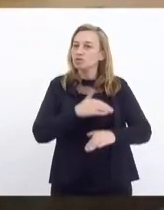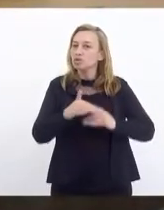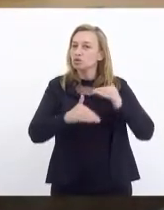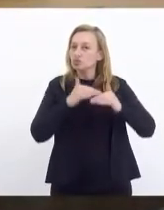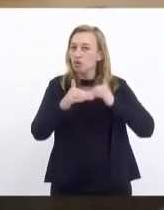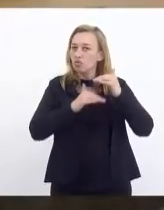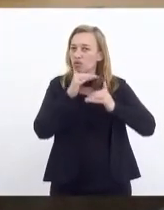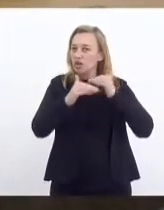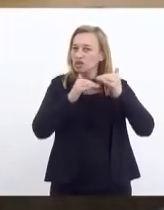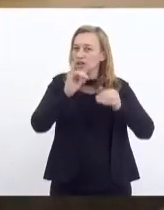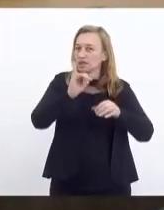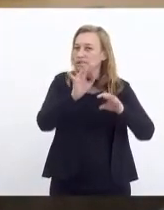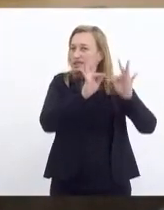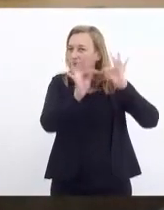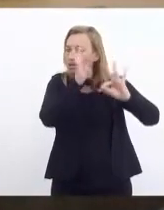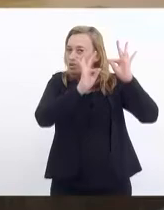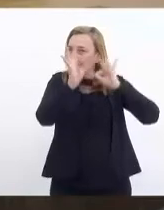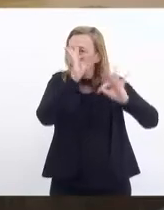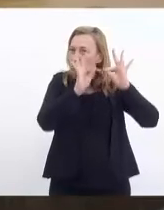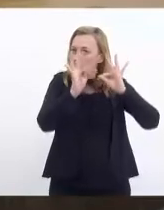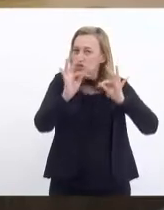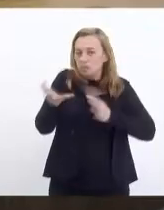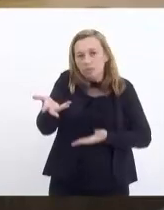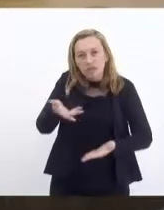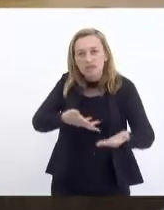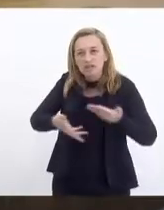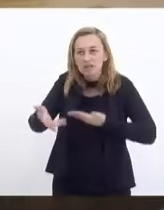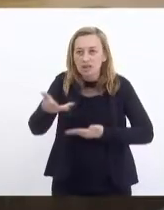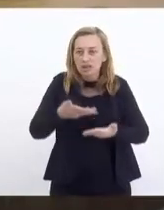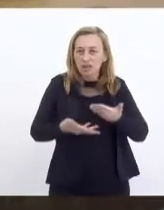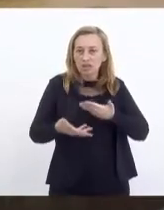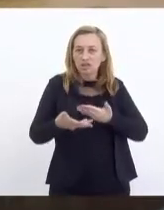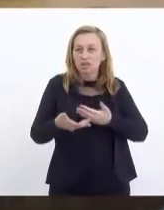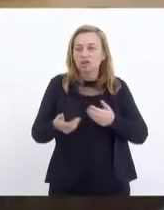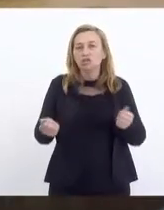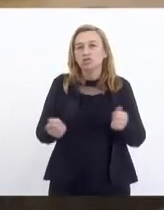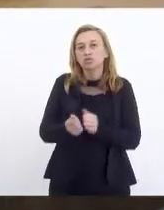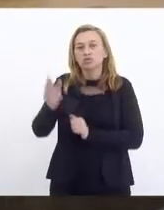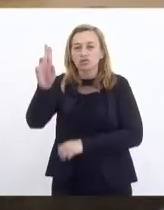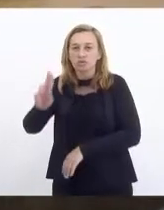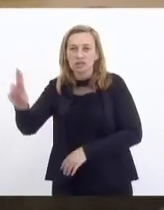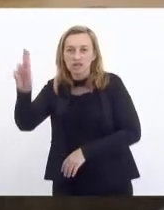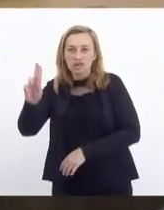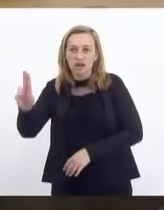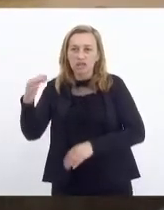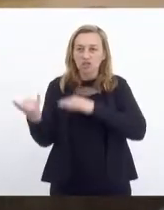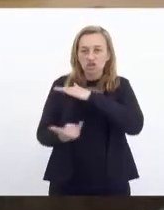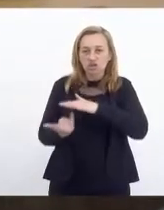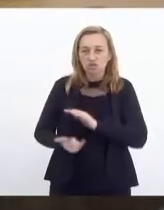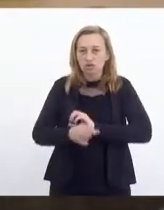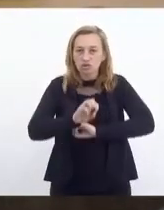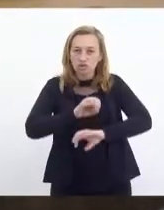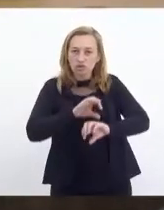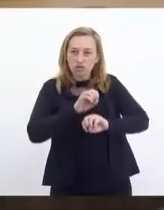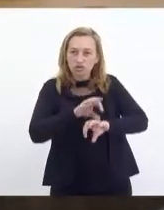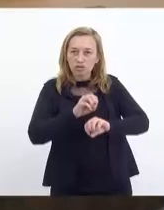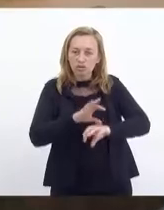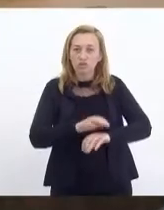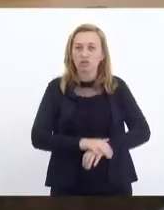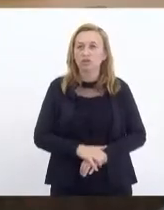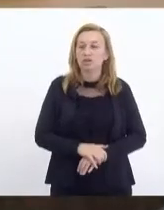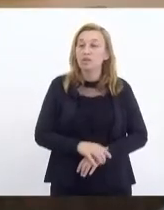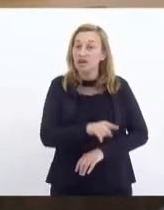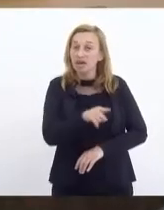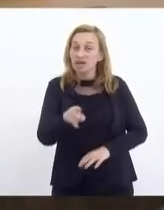desenvolver tecnologias através de parcerias, intercâmbio com universidades, intercâmbio com instituições de ensino, para que